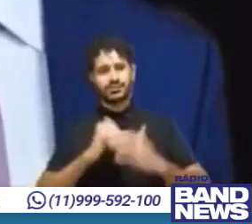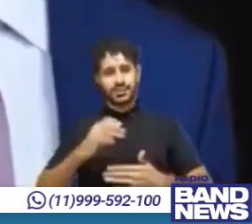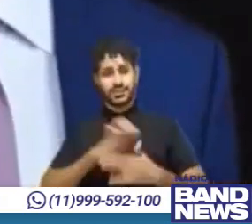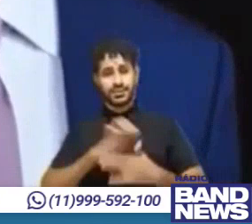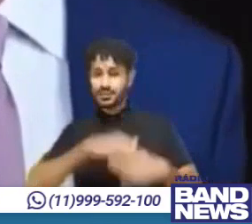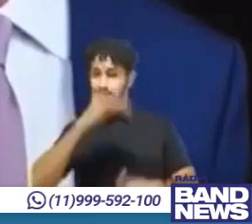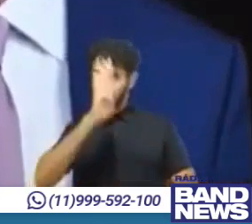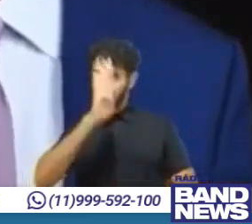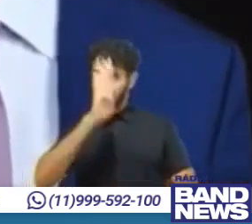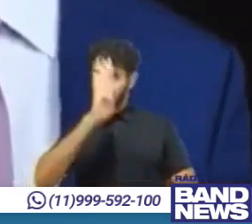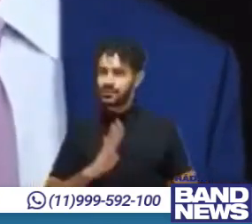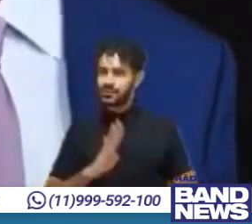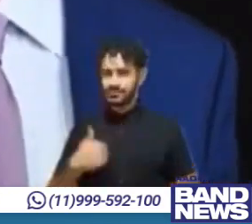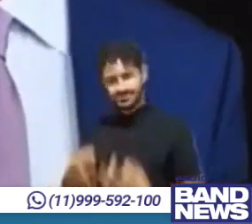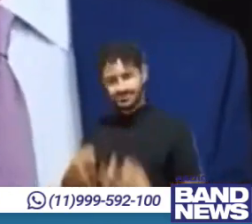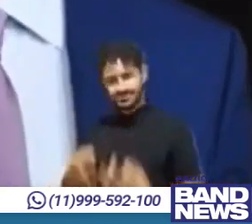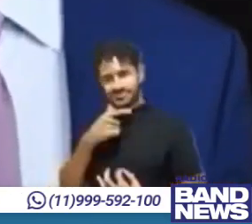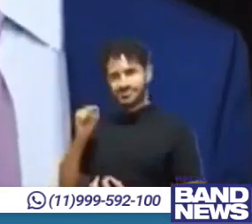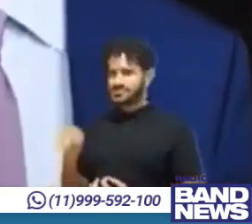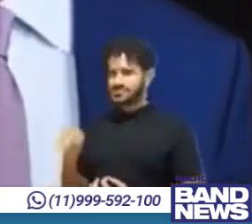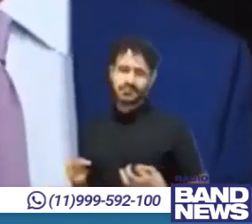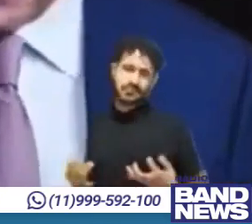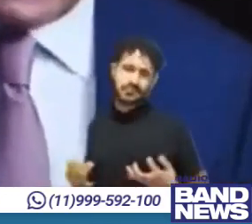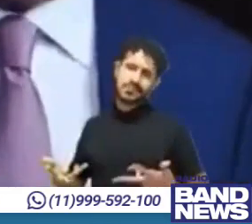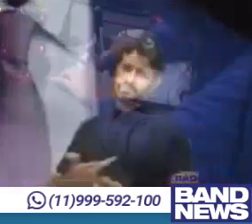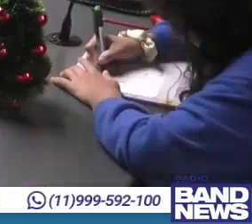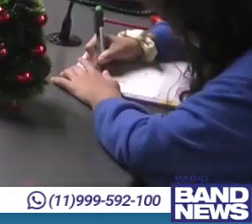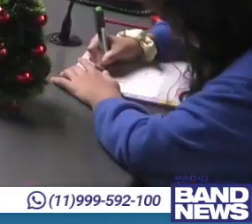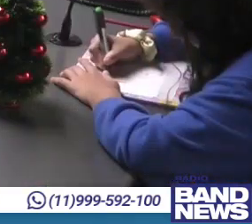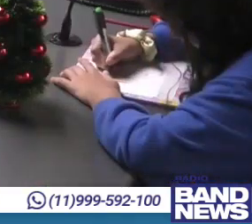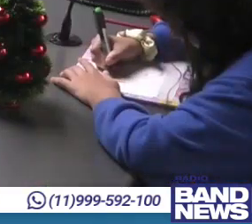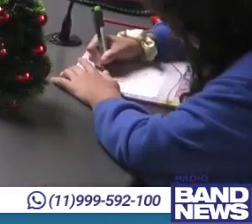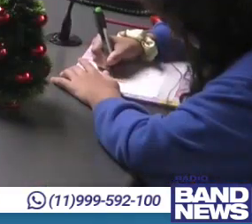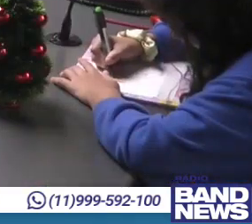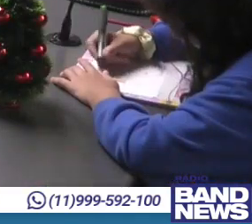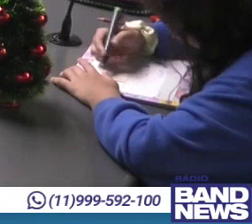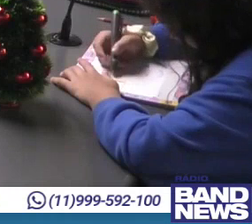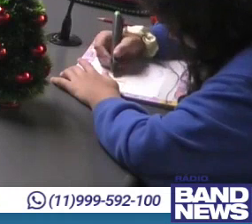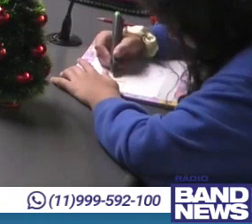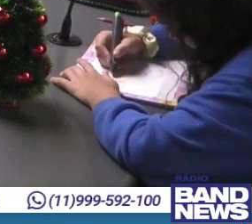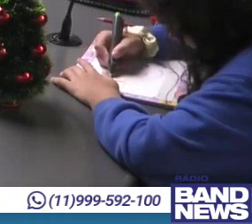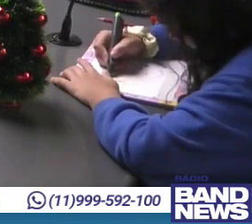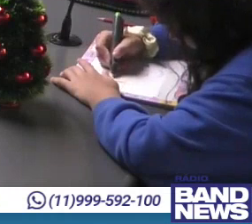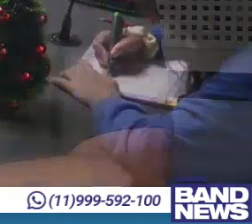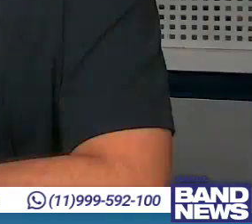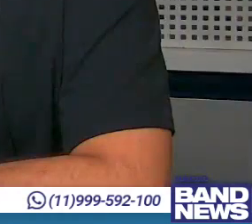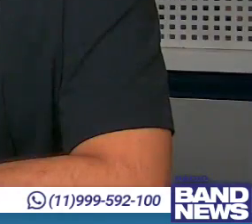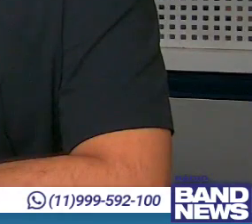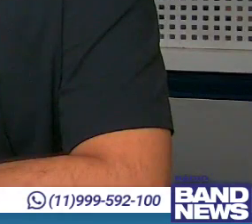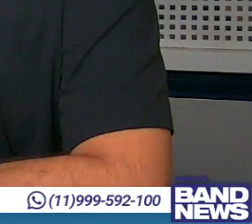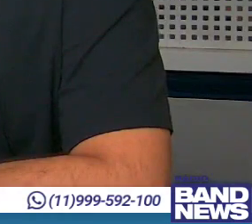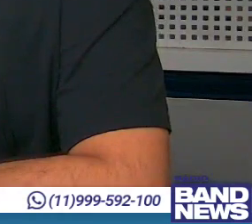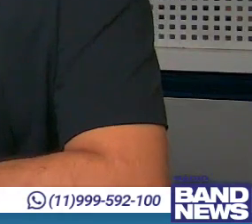certeza que ele vai ser um extraordinário ministro da Indústria e Comércio deste país. Já o ex-presidente do CAD,